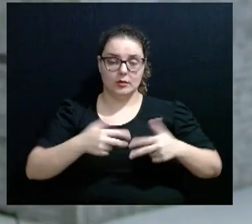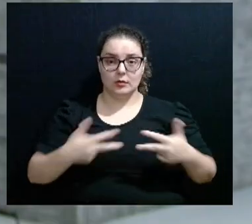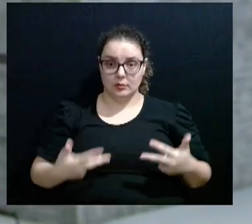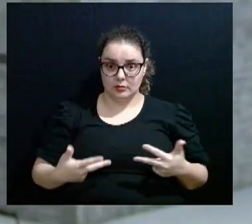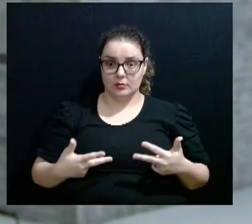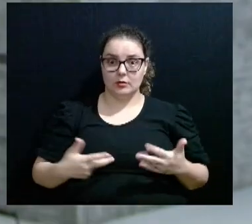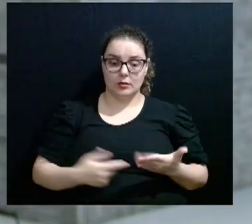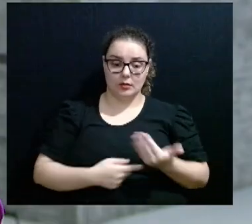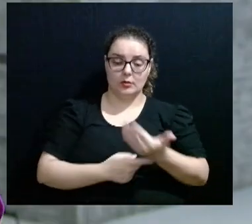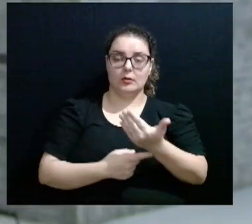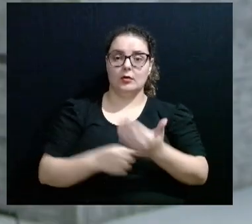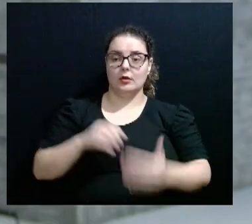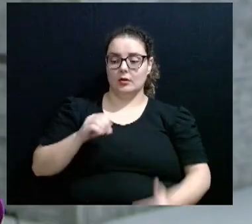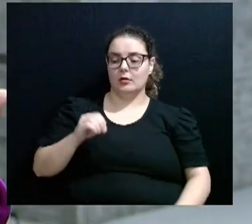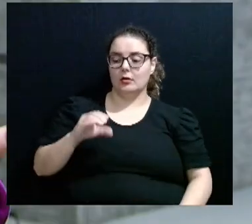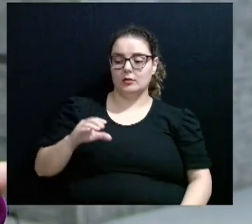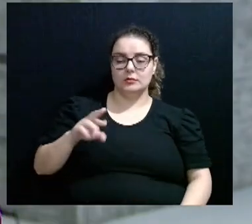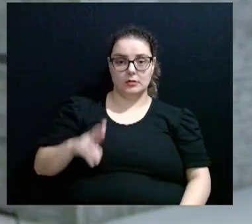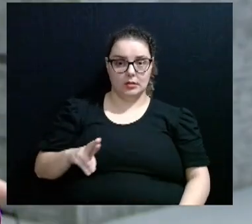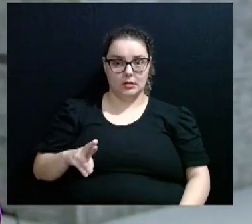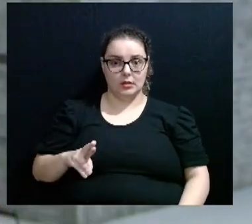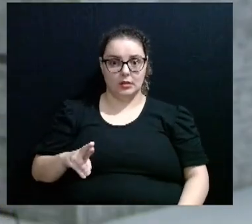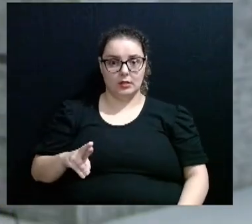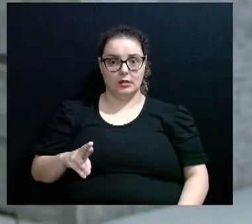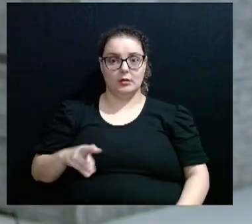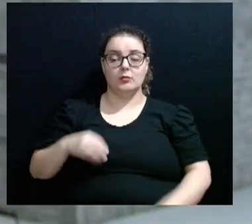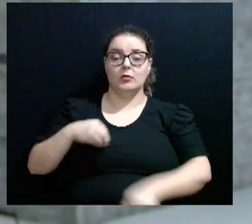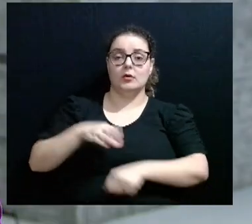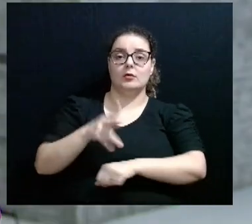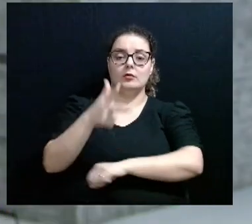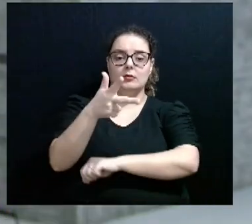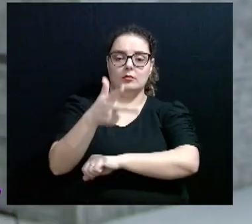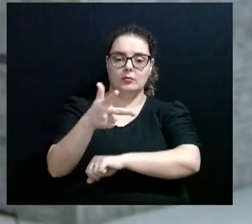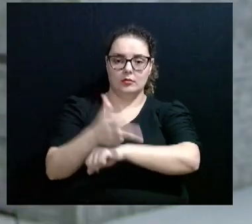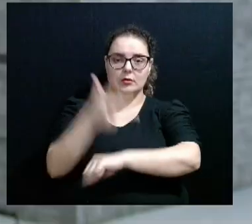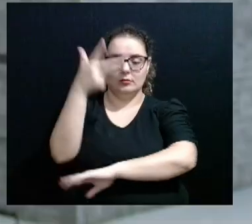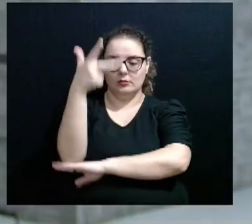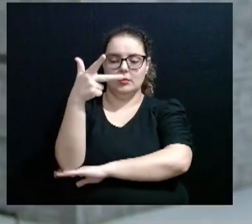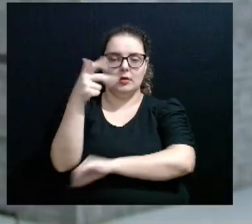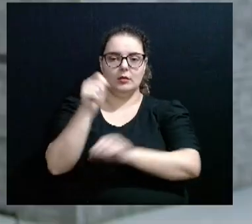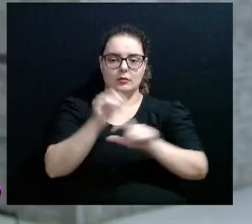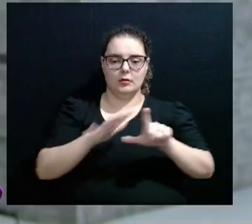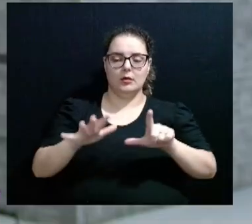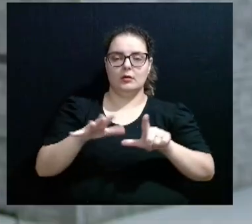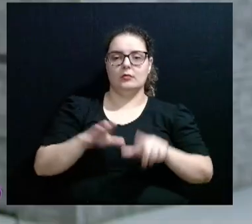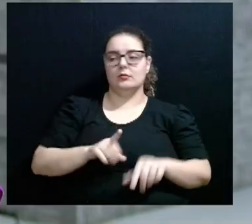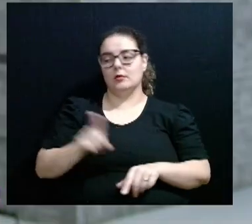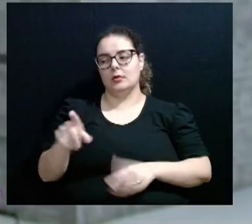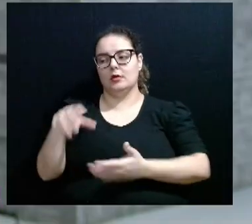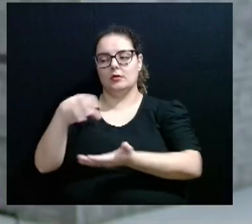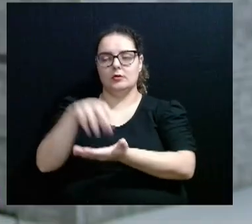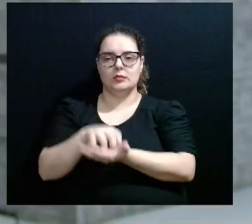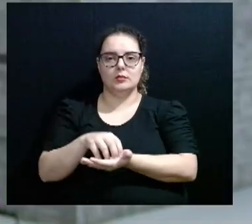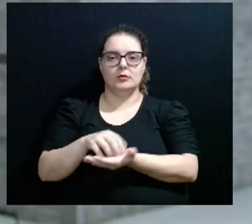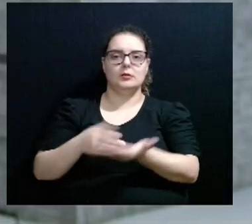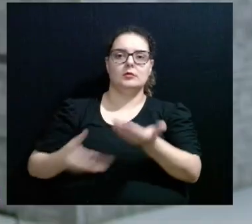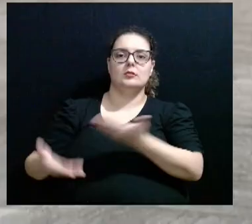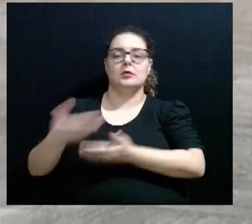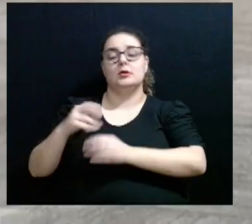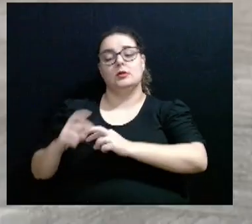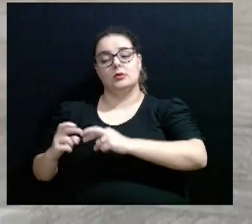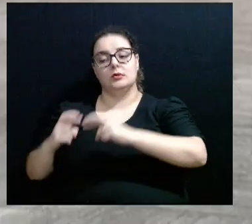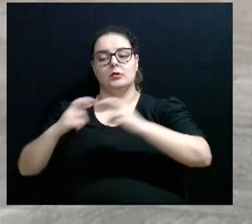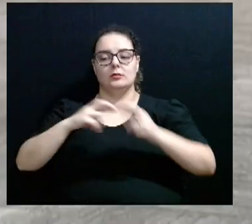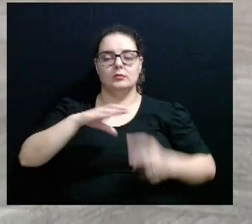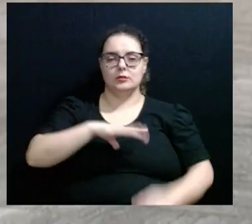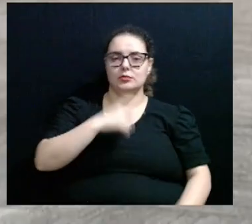tecnologia OCR enviem as imagens capturadas ao Centro Integrado de Monitoramento de Campinas.